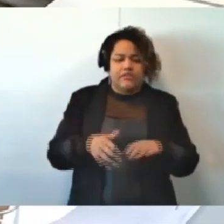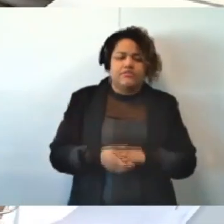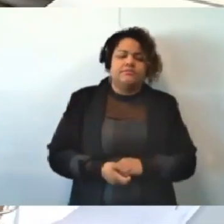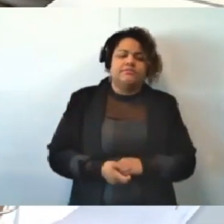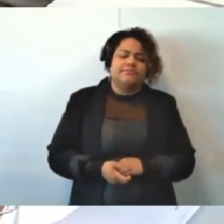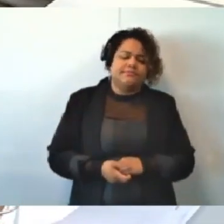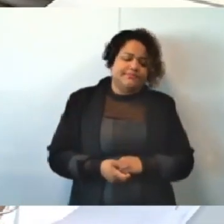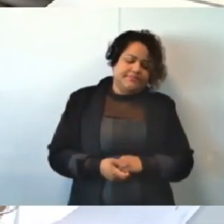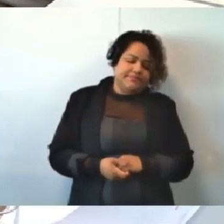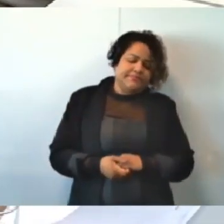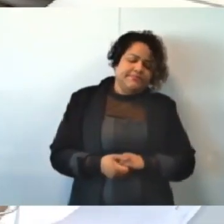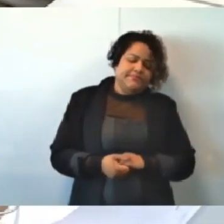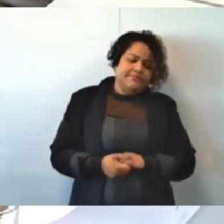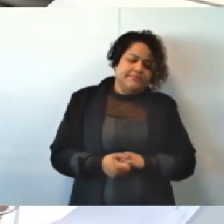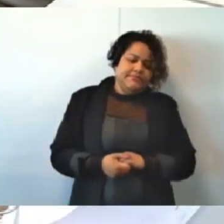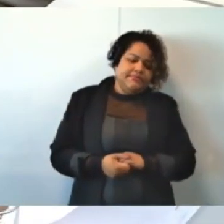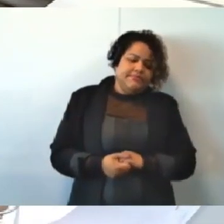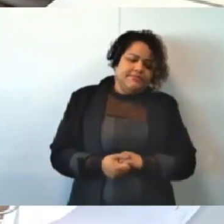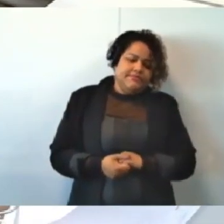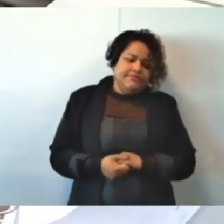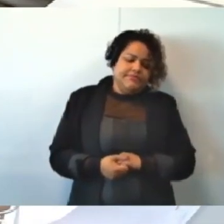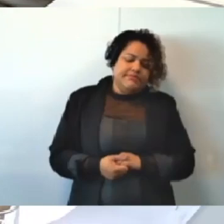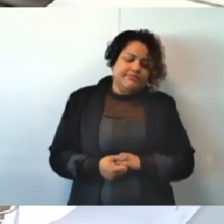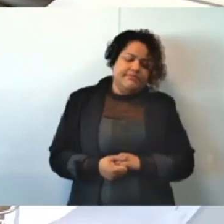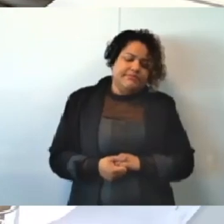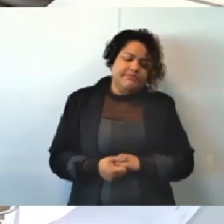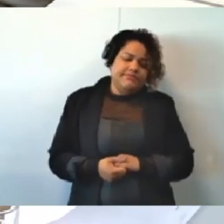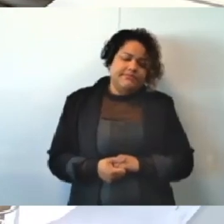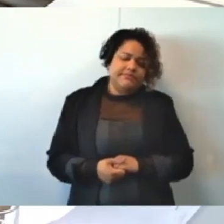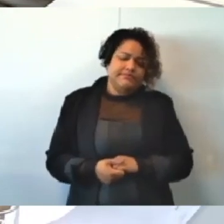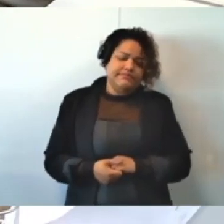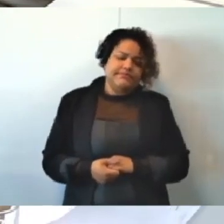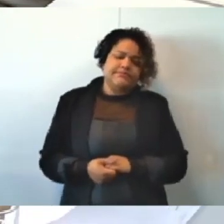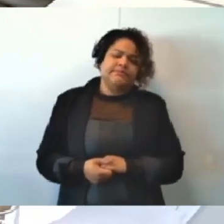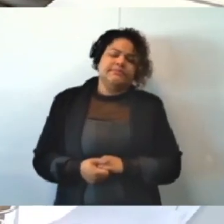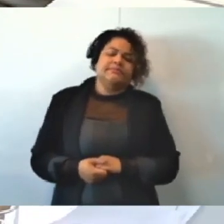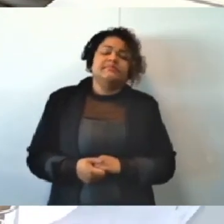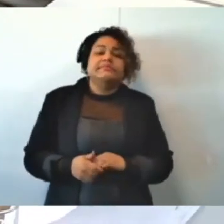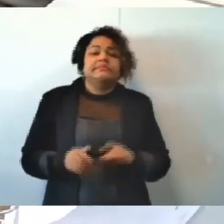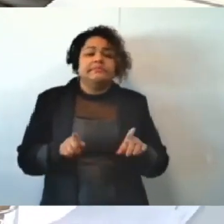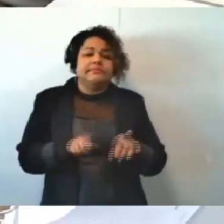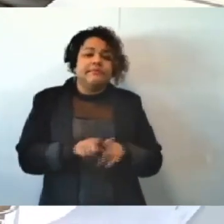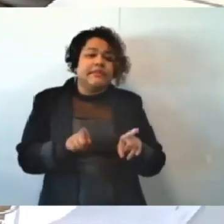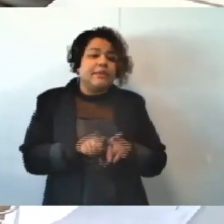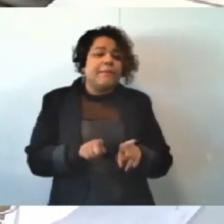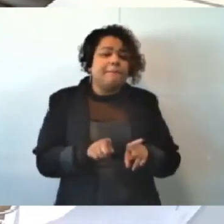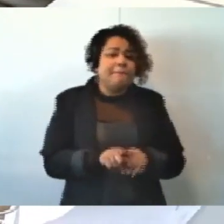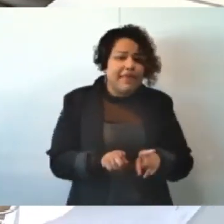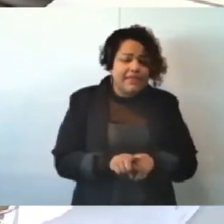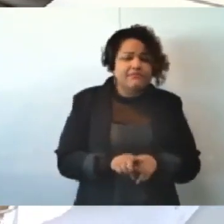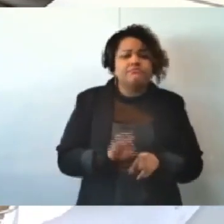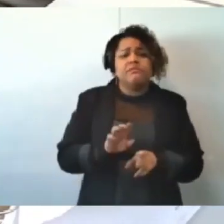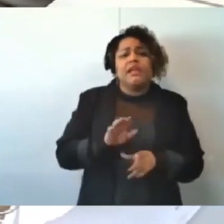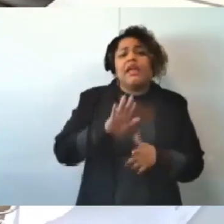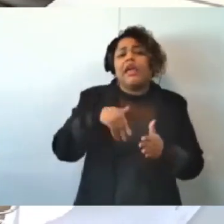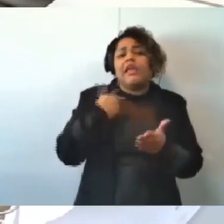a arquibancada, que até hoje a prefeitura não explica. Por que construir uma arquibancada na